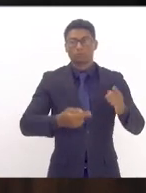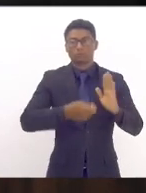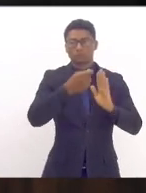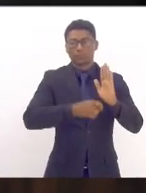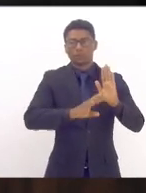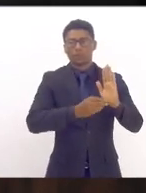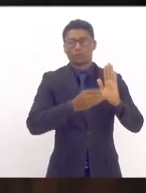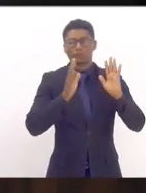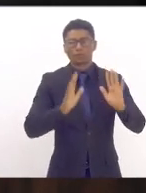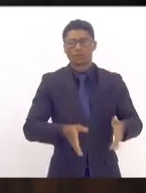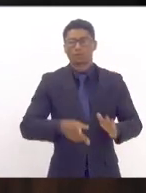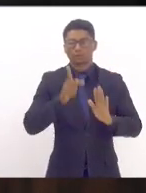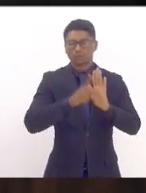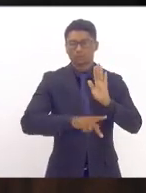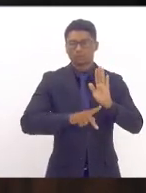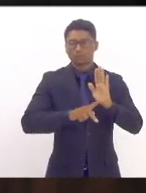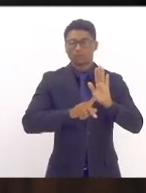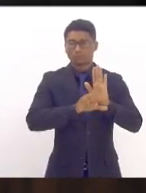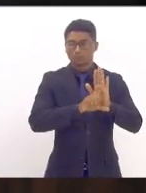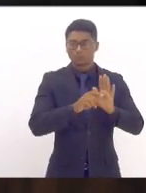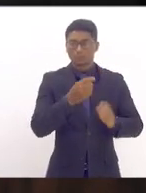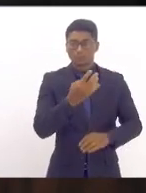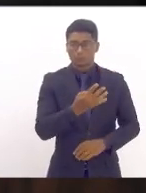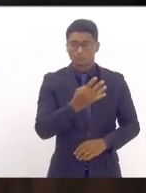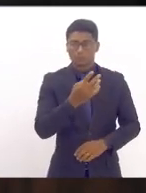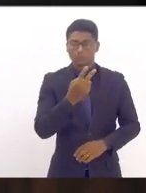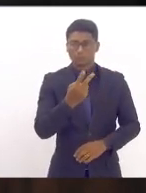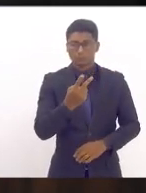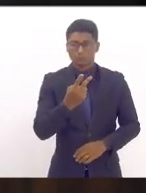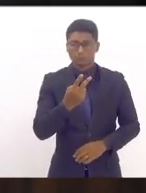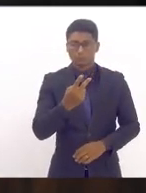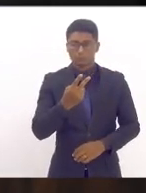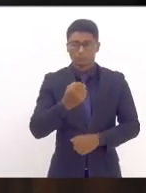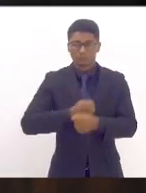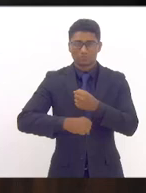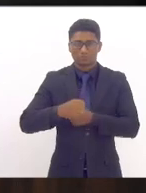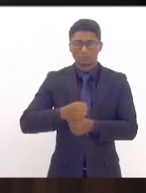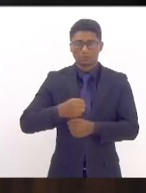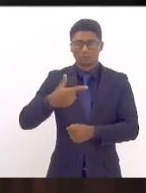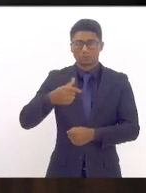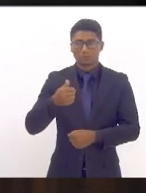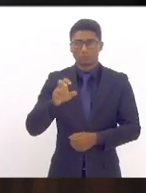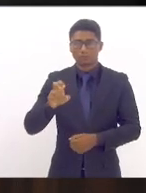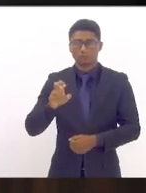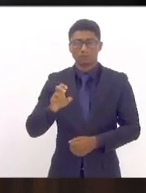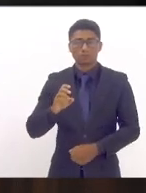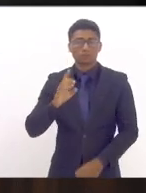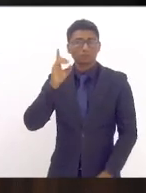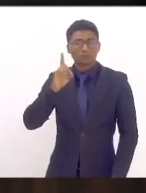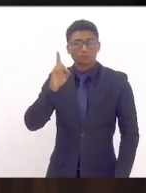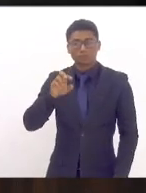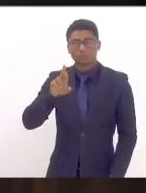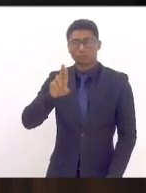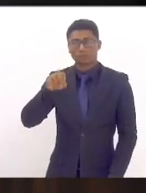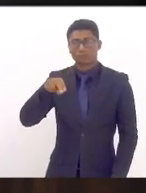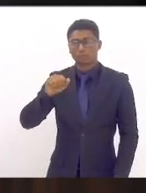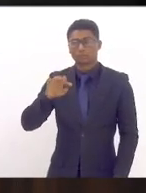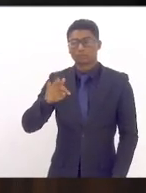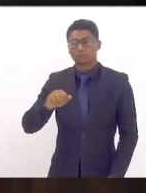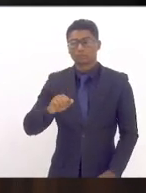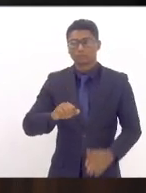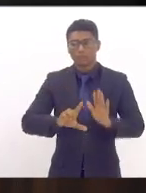emendado projeto de lei 402 A de 15 de autoria dos deputados Renato cozzolini Carneiro que altera a lei